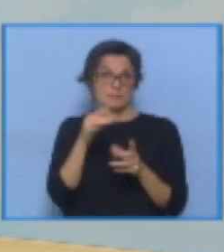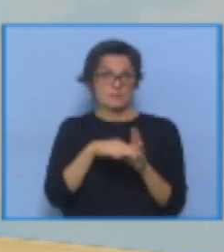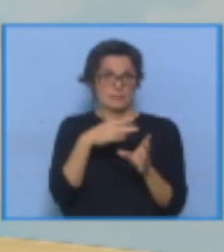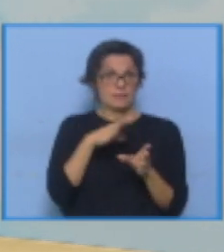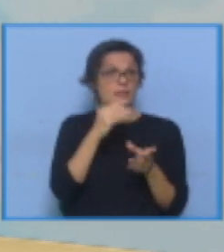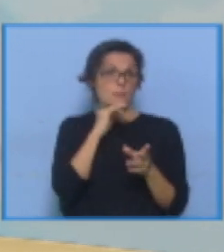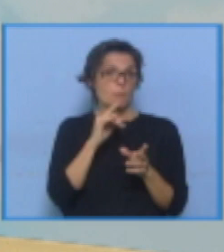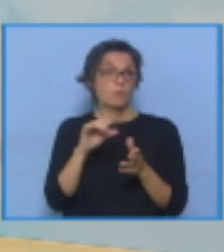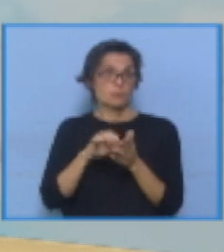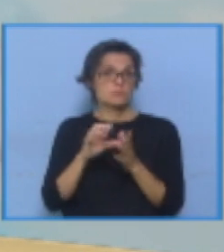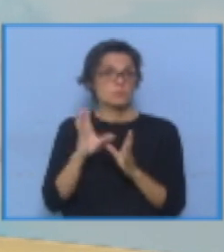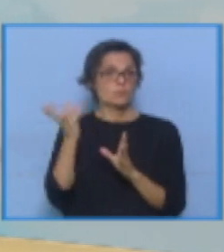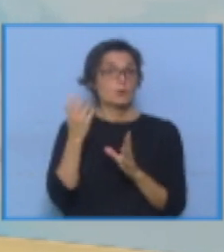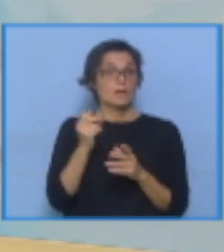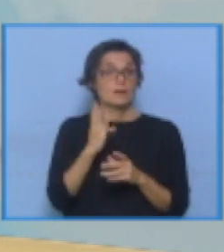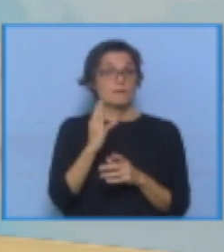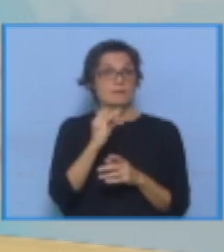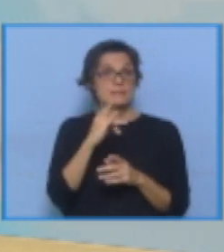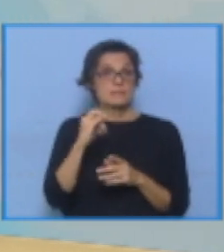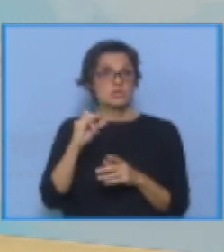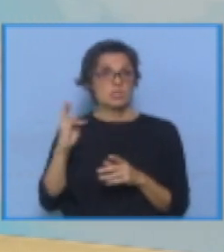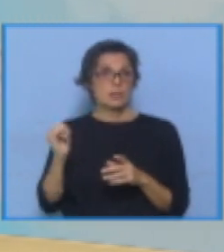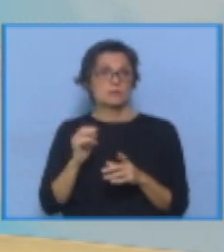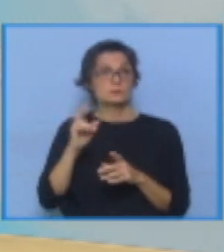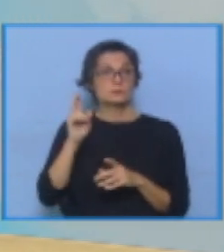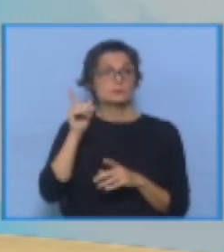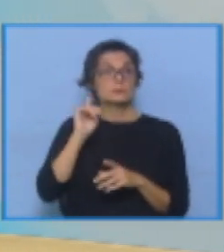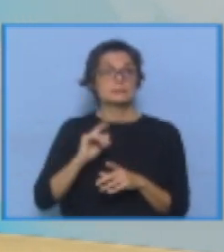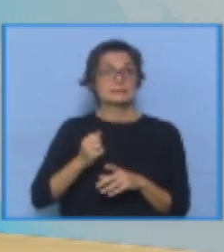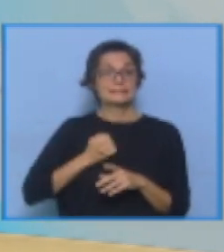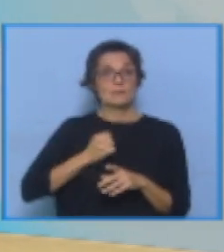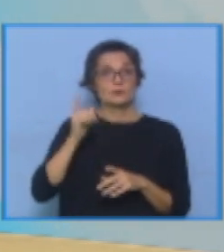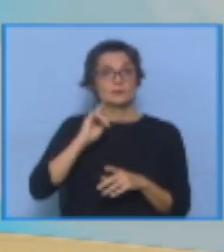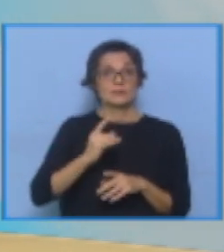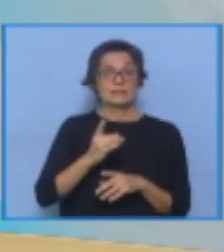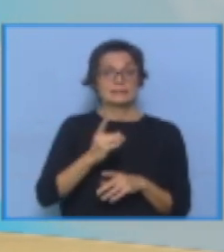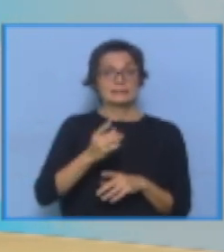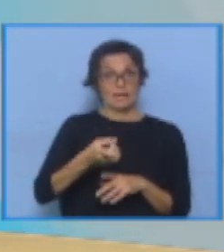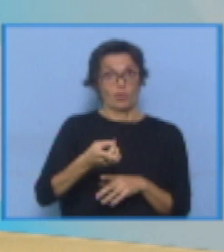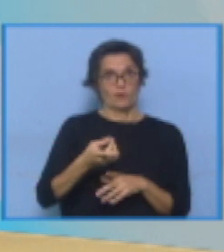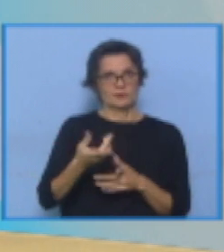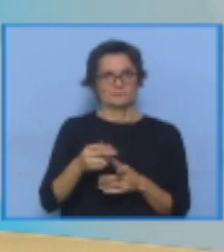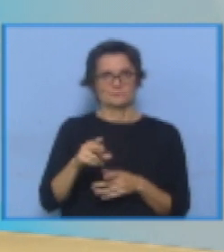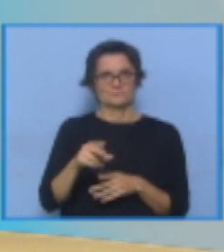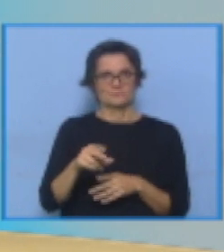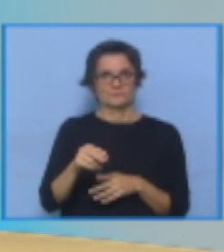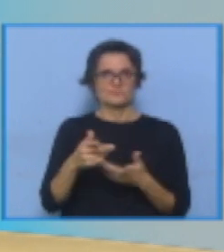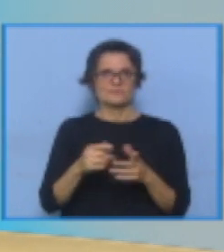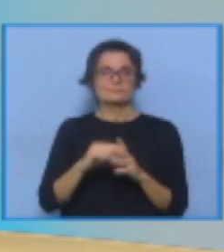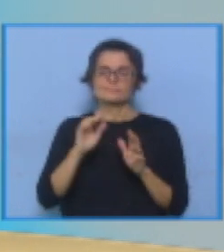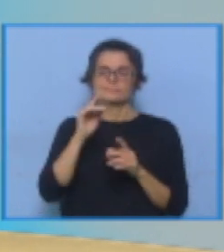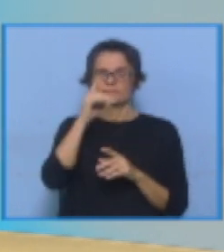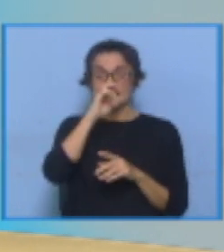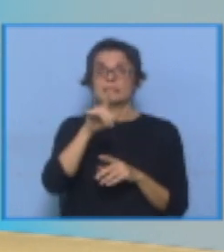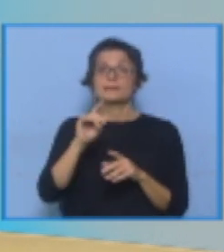Cultural Franciscano no próximo dia 9 de novembro, é já no próximo sábado. Obrigado. A terminar, só recordar que mais logo, na